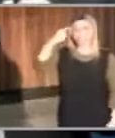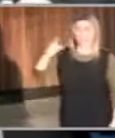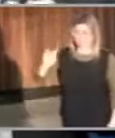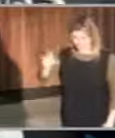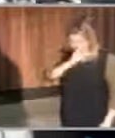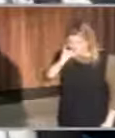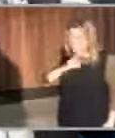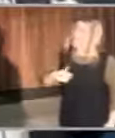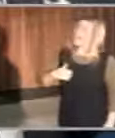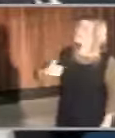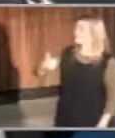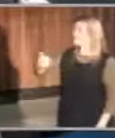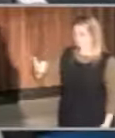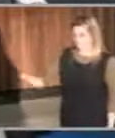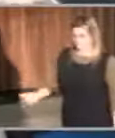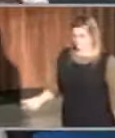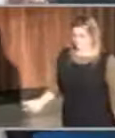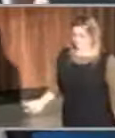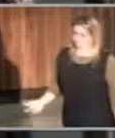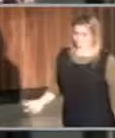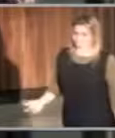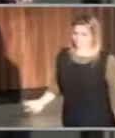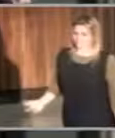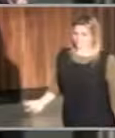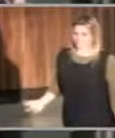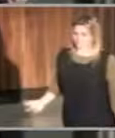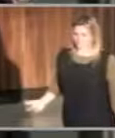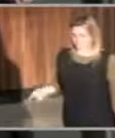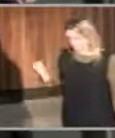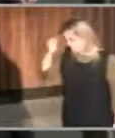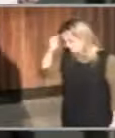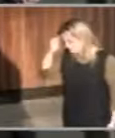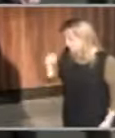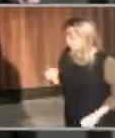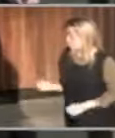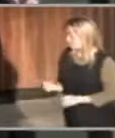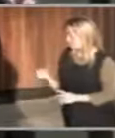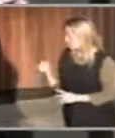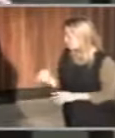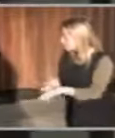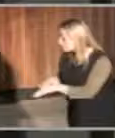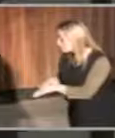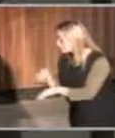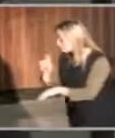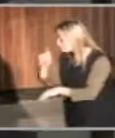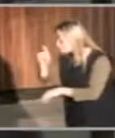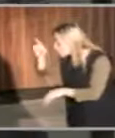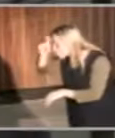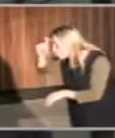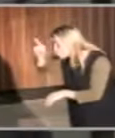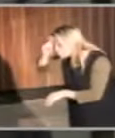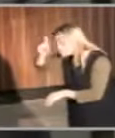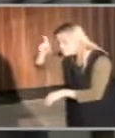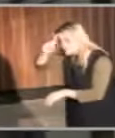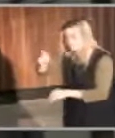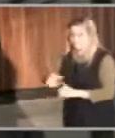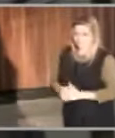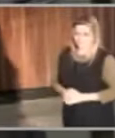gente e fala com Deus vivo e os milagres de Deus vão começar a acontecer porque a gente está de joelhos é quando os nossos filhos